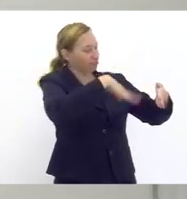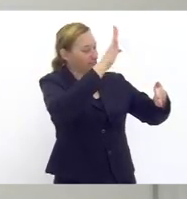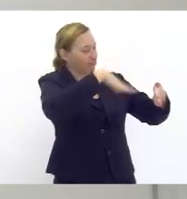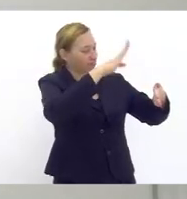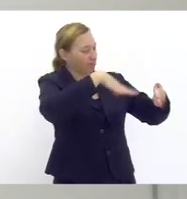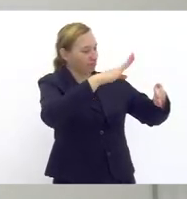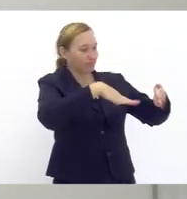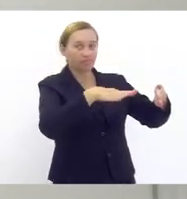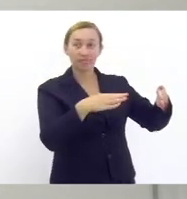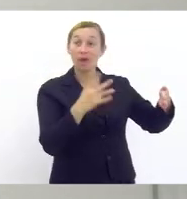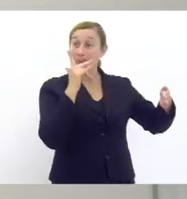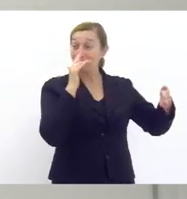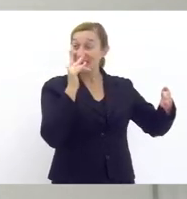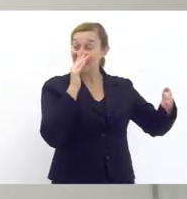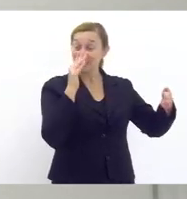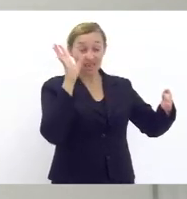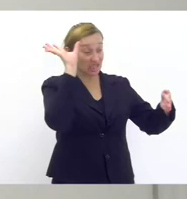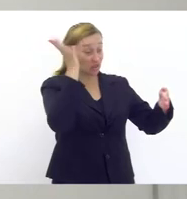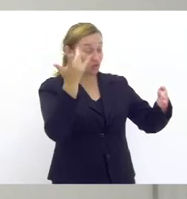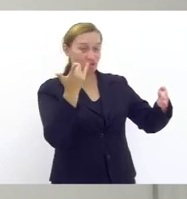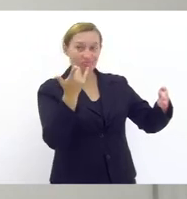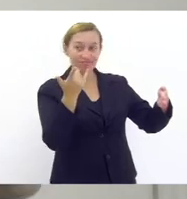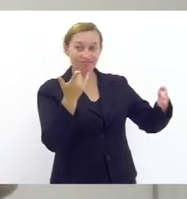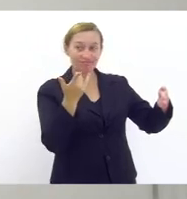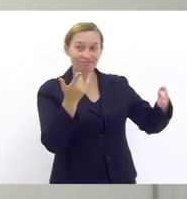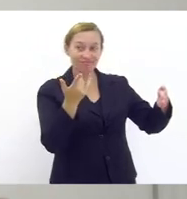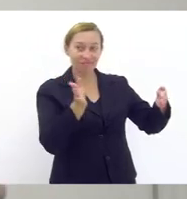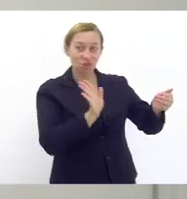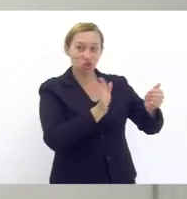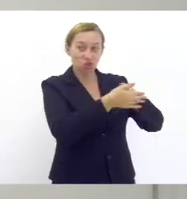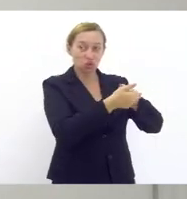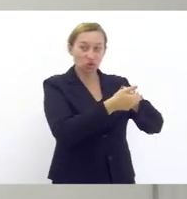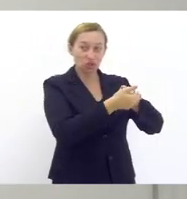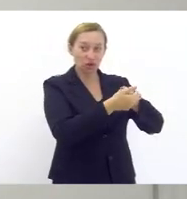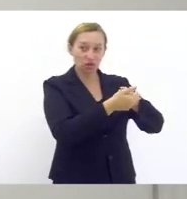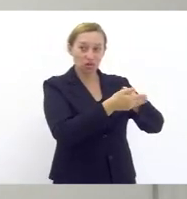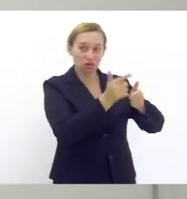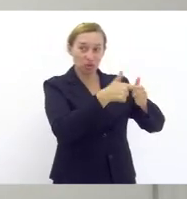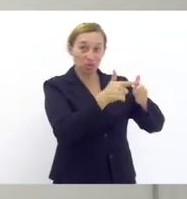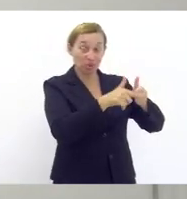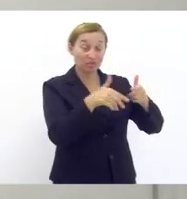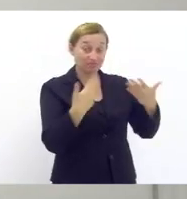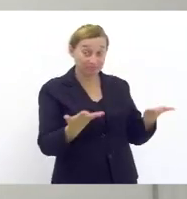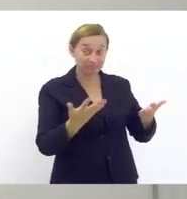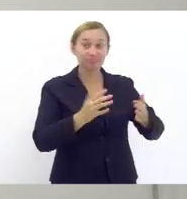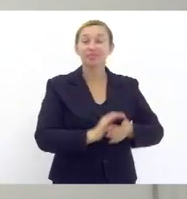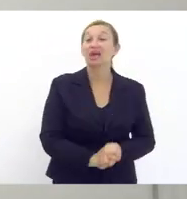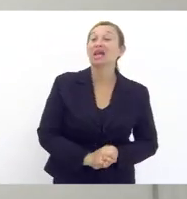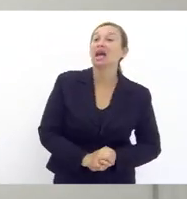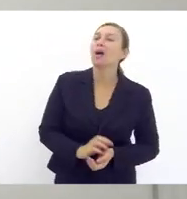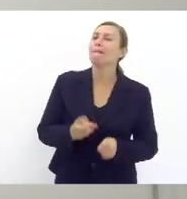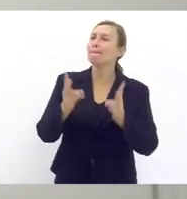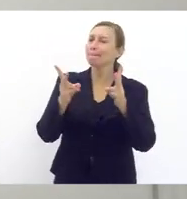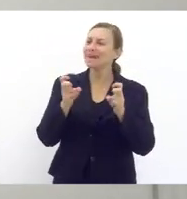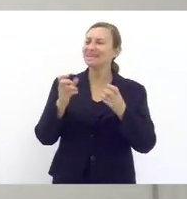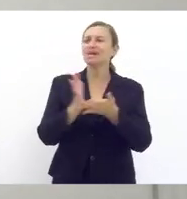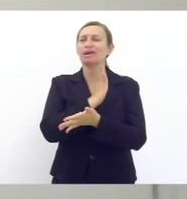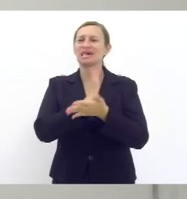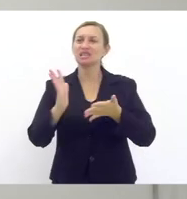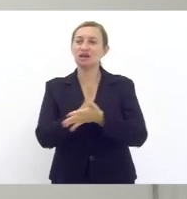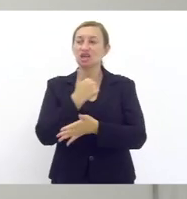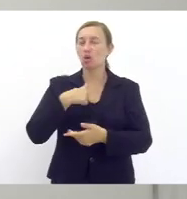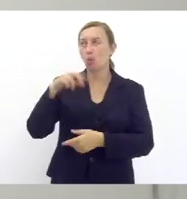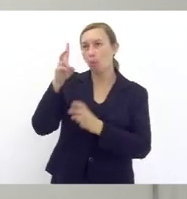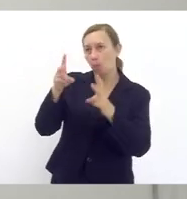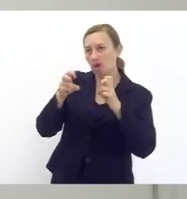aparentemente resolveu é só as soluções conjunturais a gente percebe muitas vezes eu